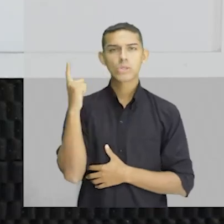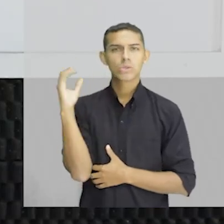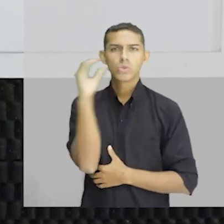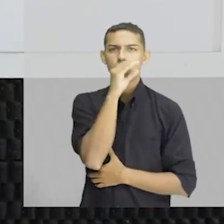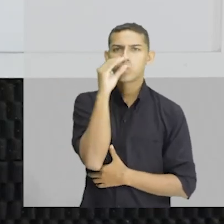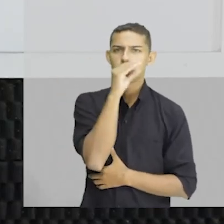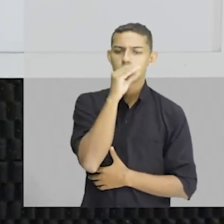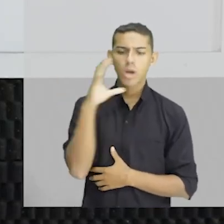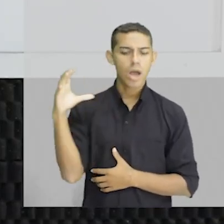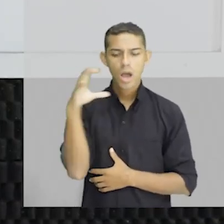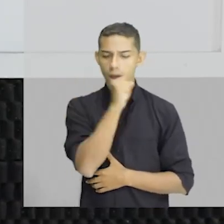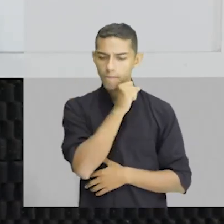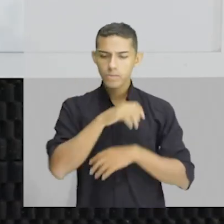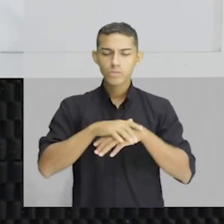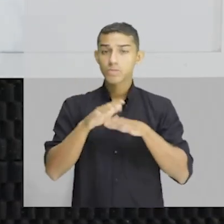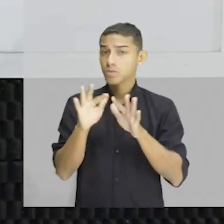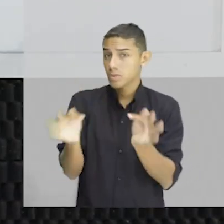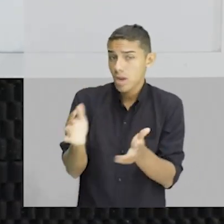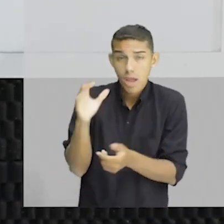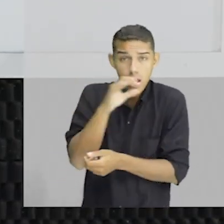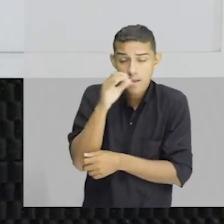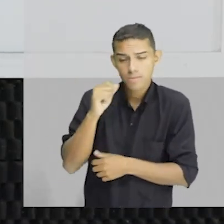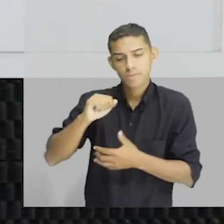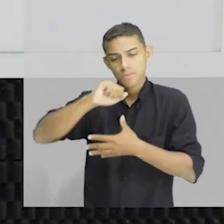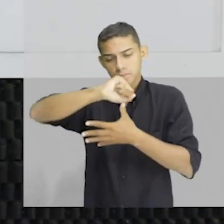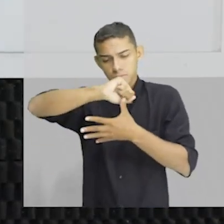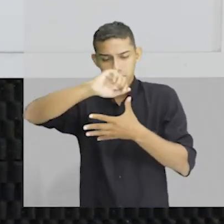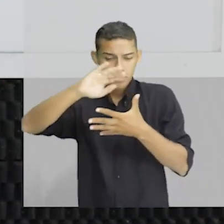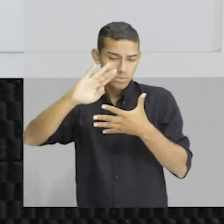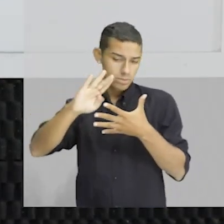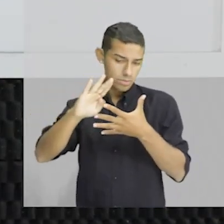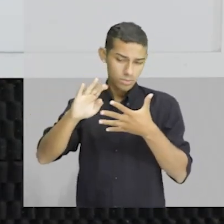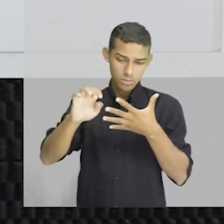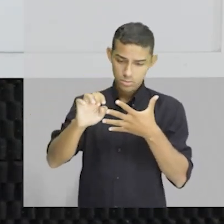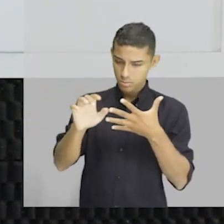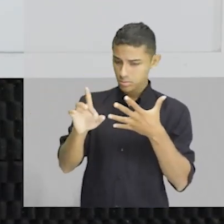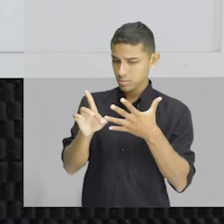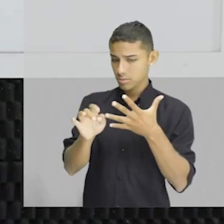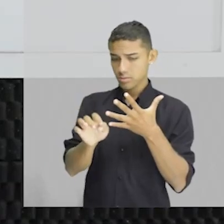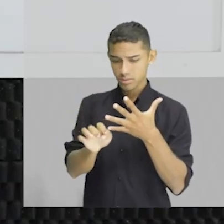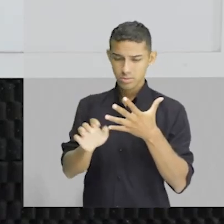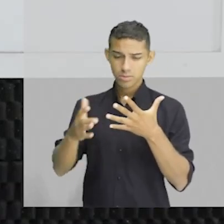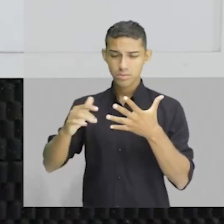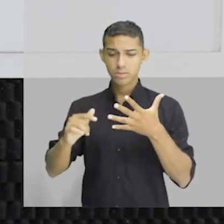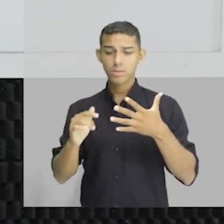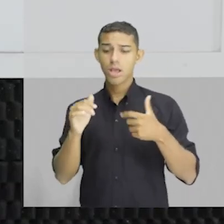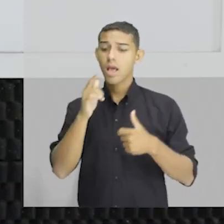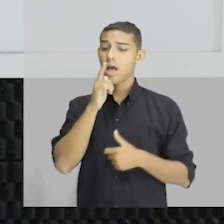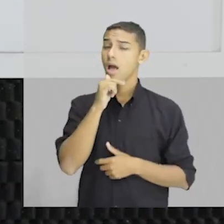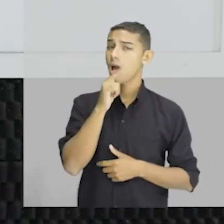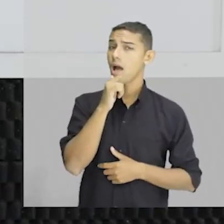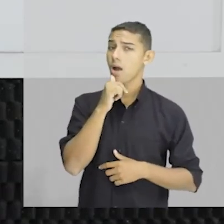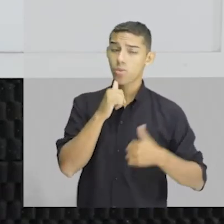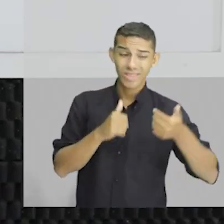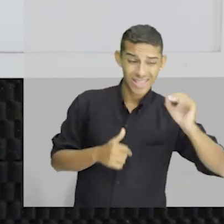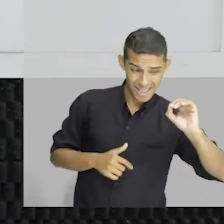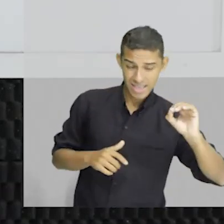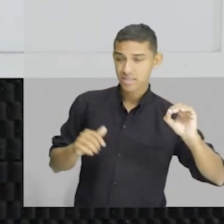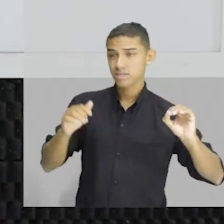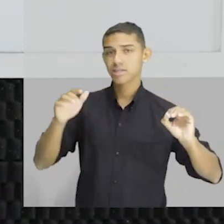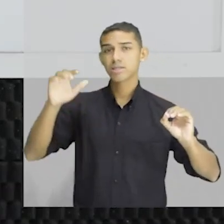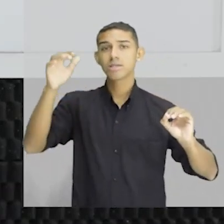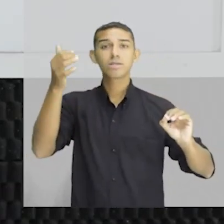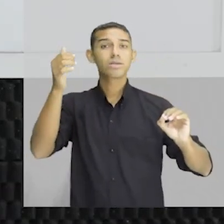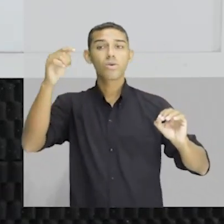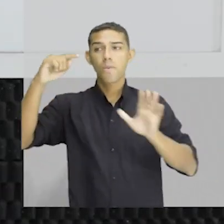rápido e resfriam rápido pelas opções vocês podem ver que a água tá 10 e um parafuso a 60 e as